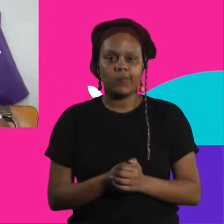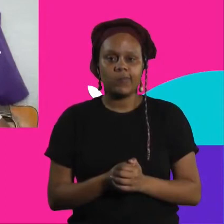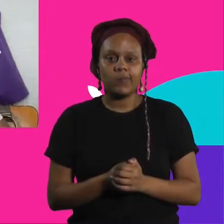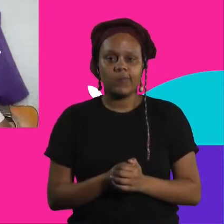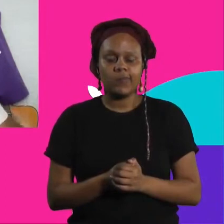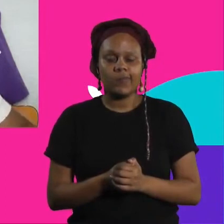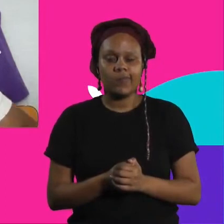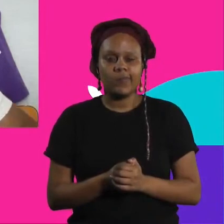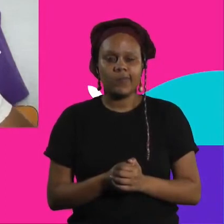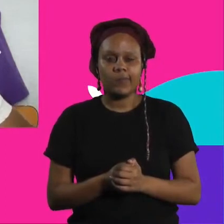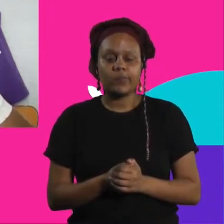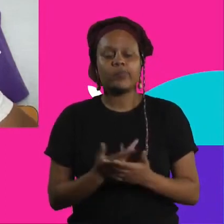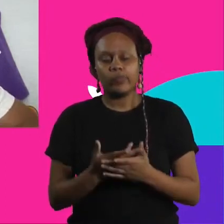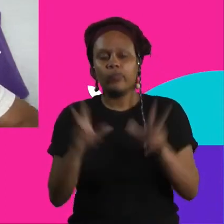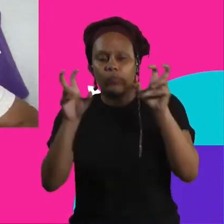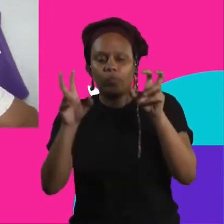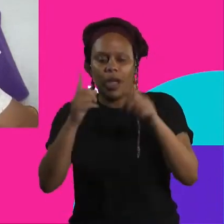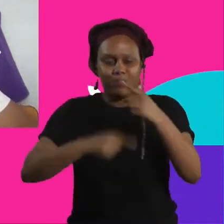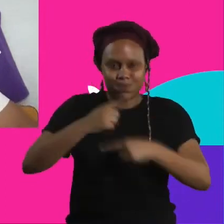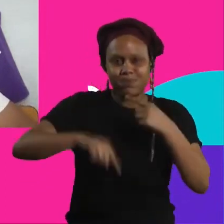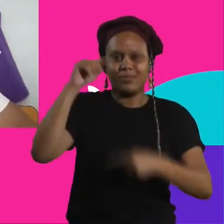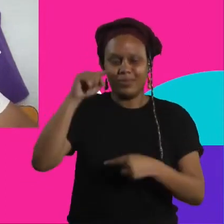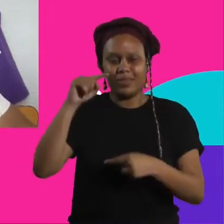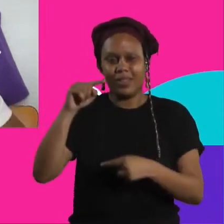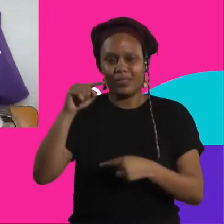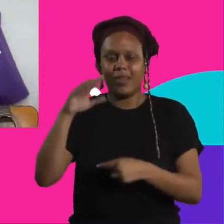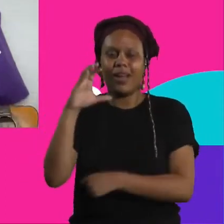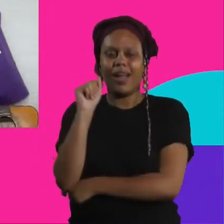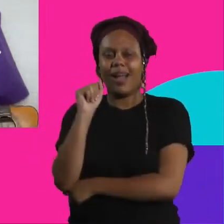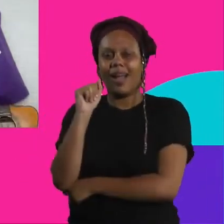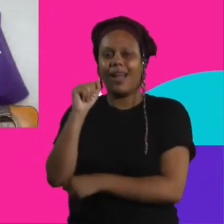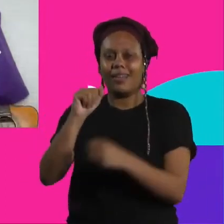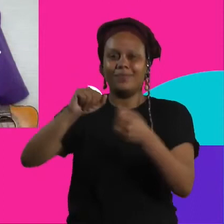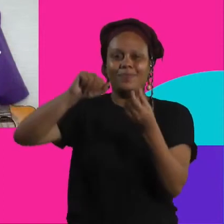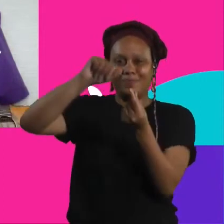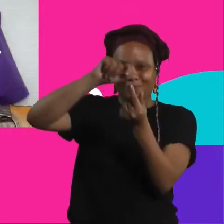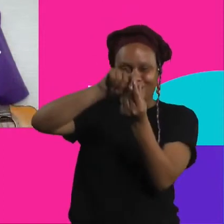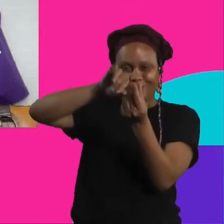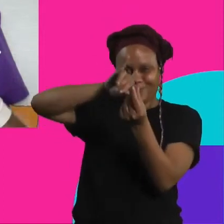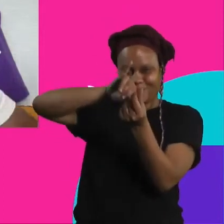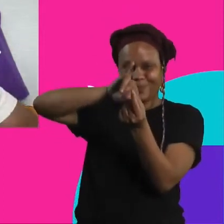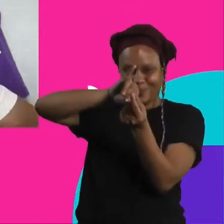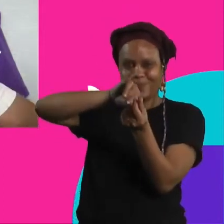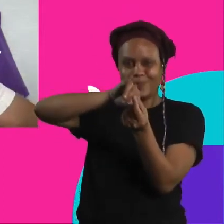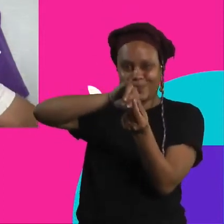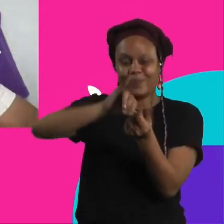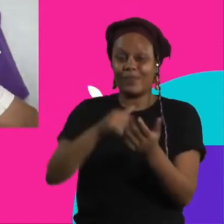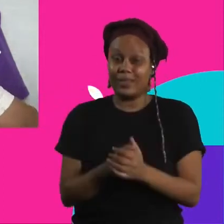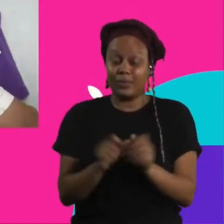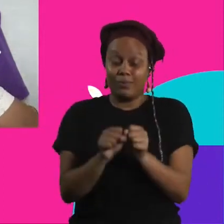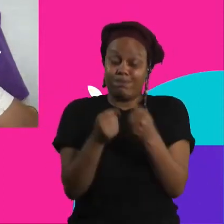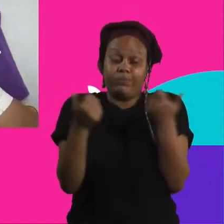que a gente tem como conceito de sucesso na humanidade, que é esse capitalismo baseado no consumo, né, a coisa se desrompeu o